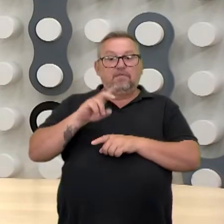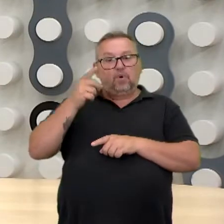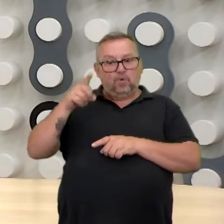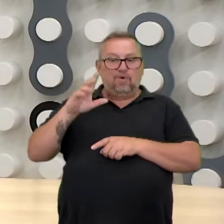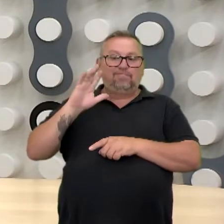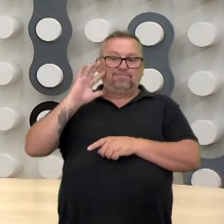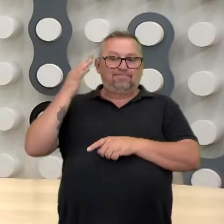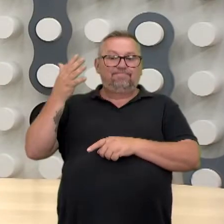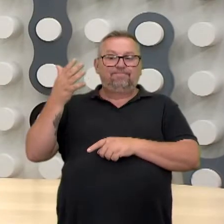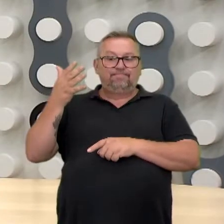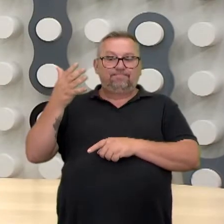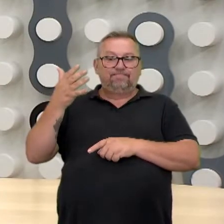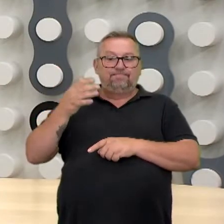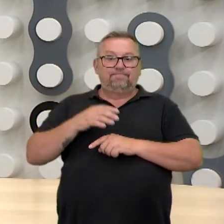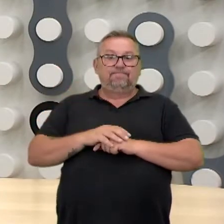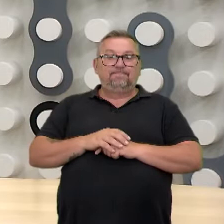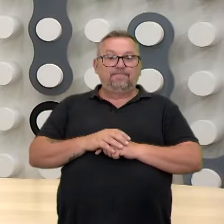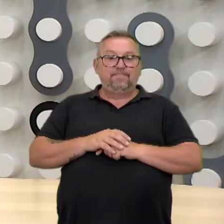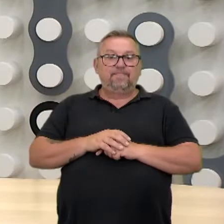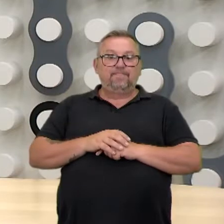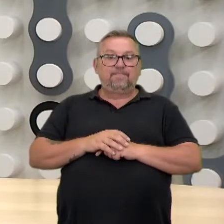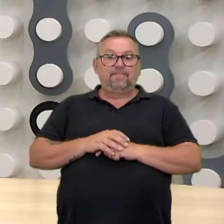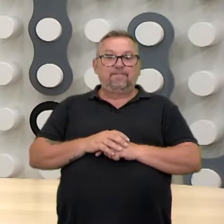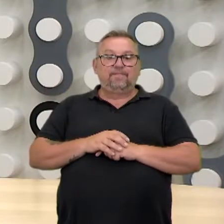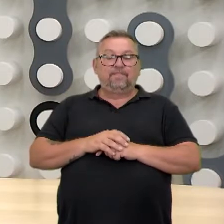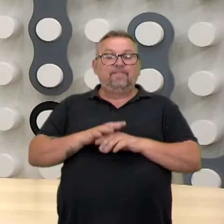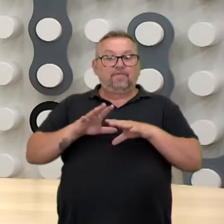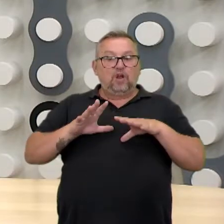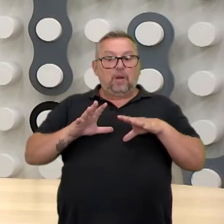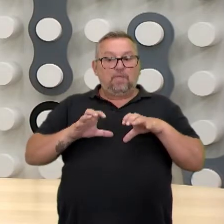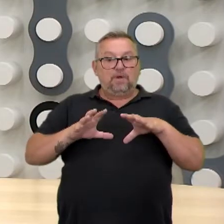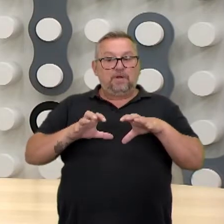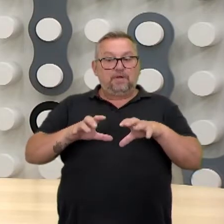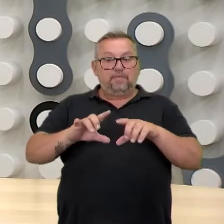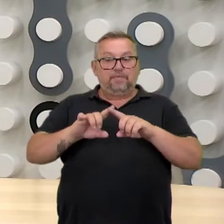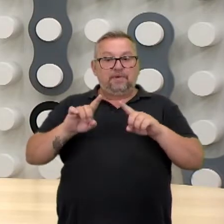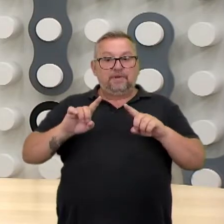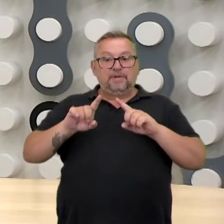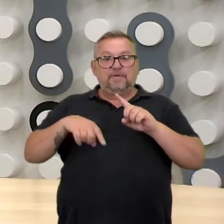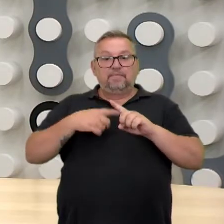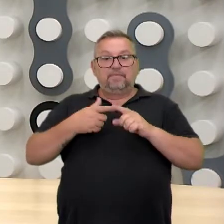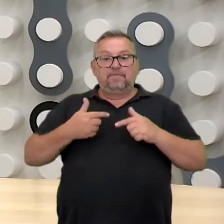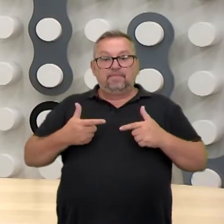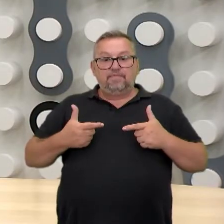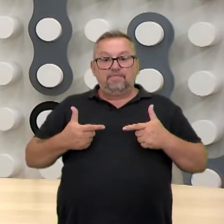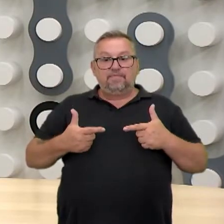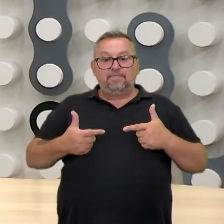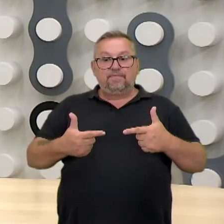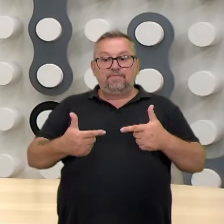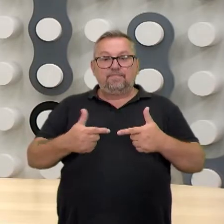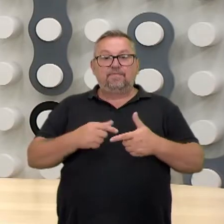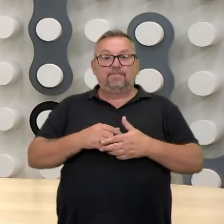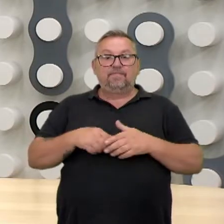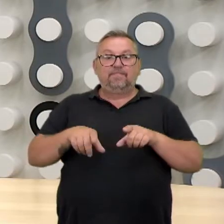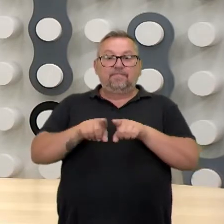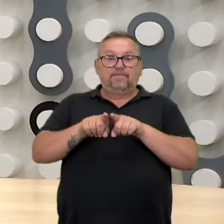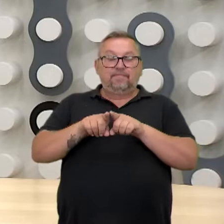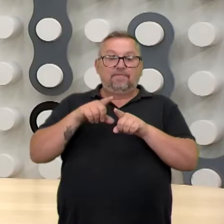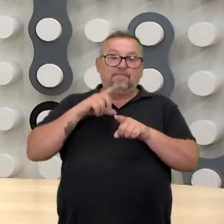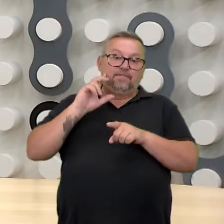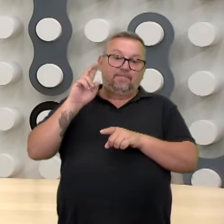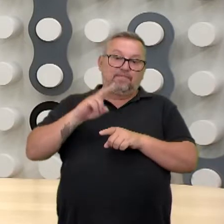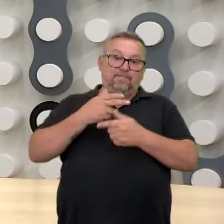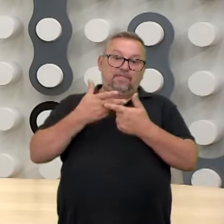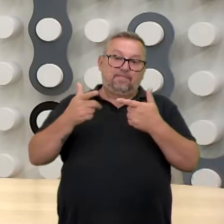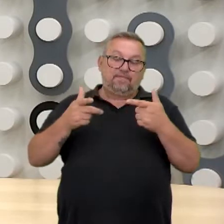aí, nesses últimos tempos aí, a pandemia aí do coronavírus, né, a questão aí da guerra aí, mas é uma questão